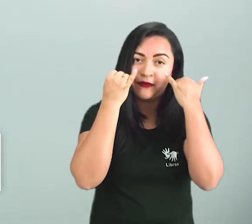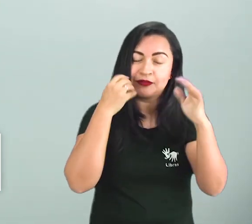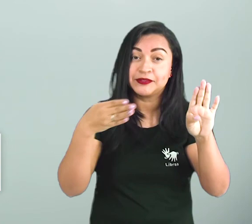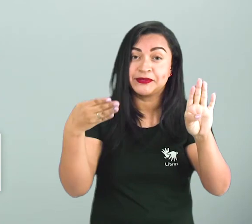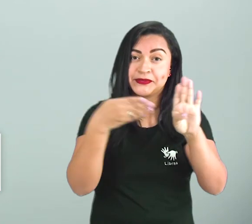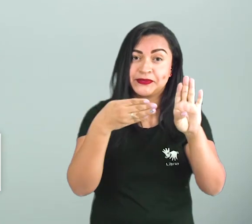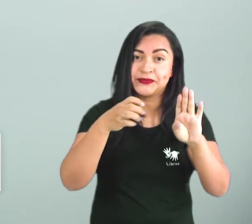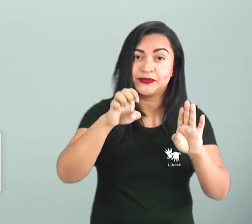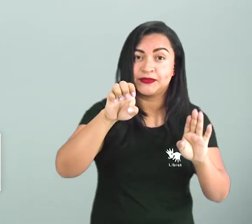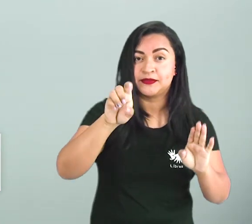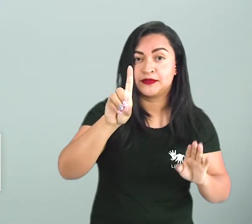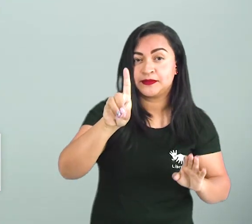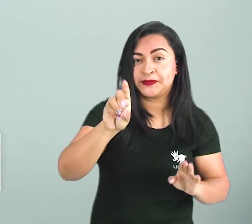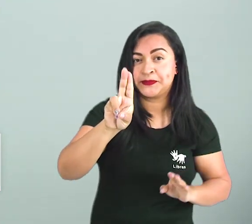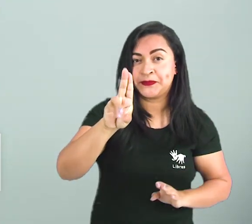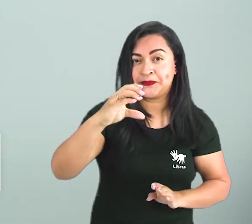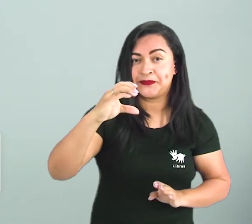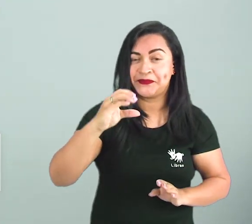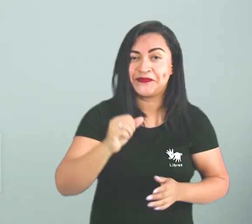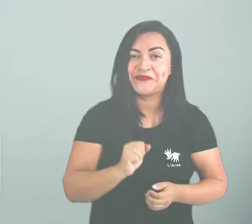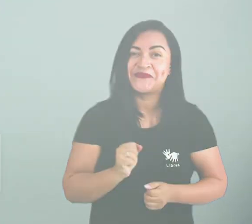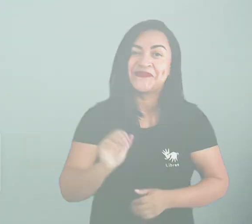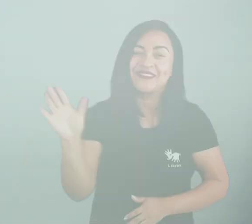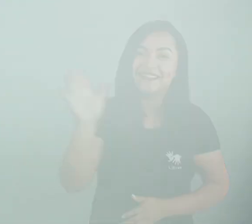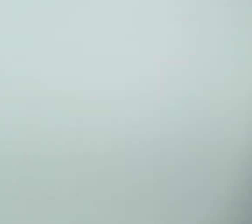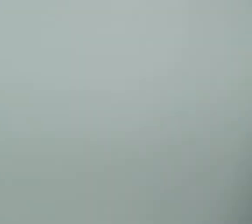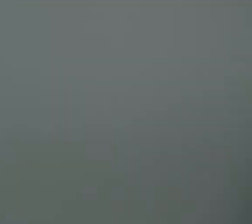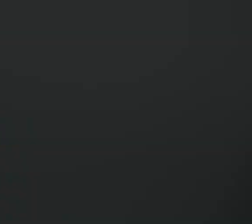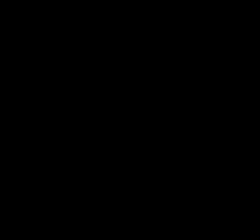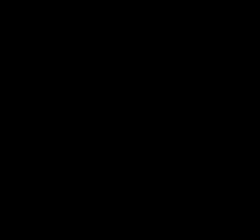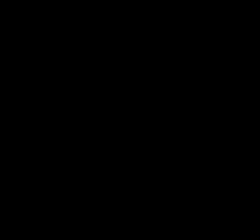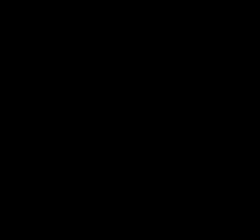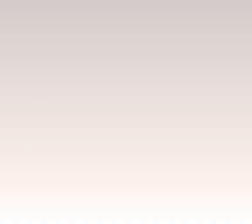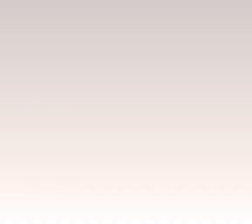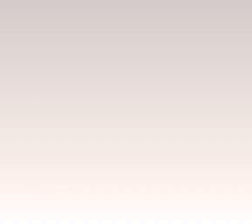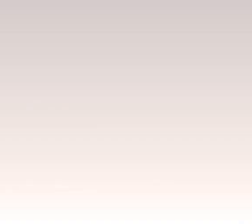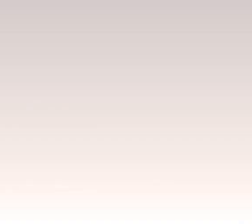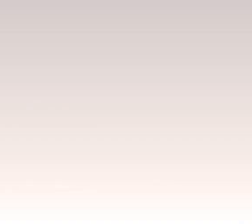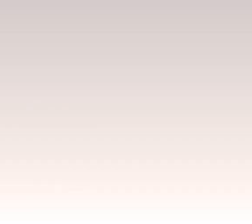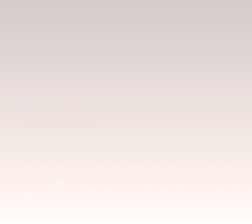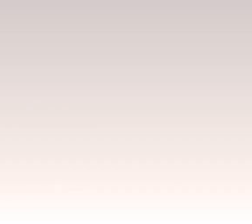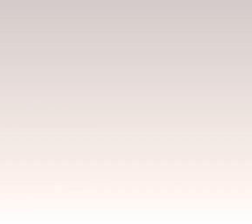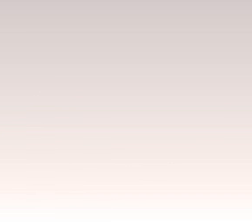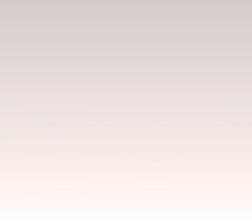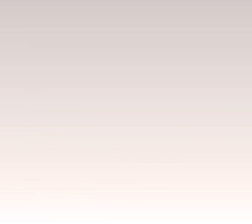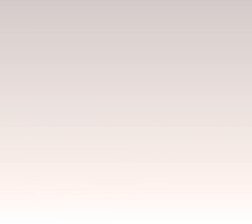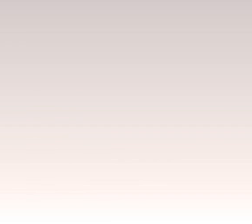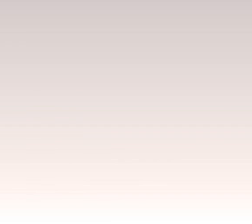plataforma Eduque e fique com a gente. Até mais!